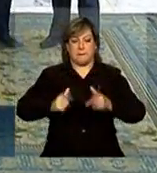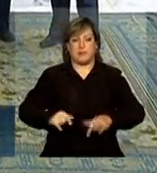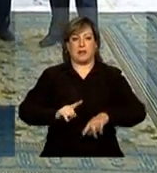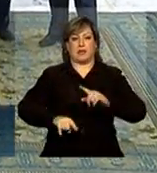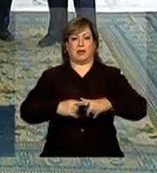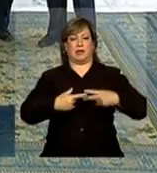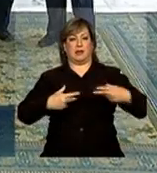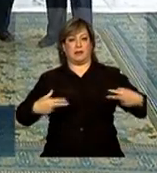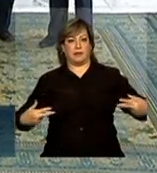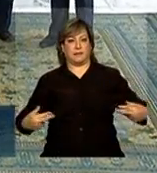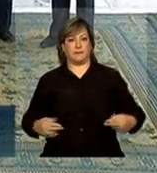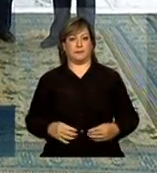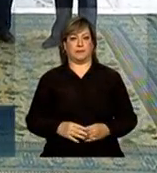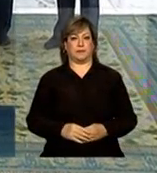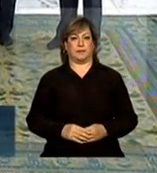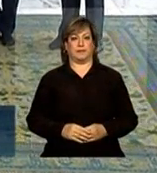mecânicas,